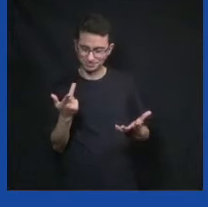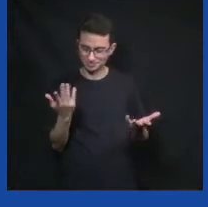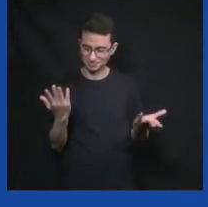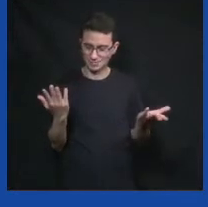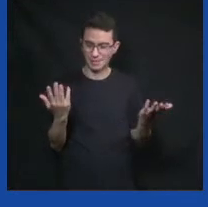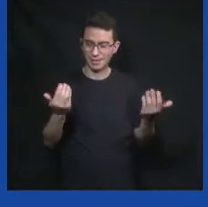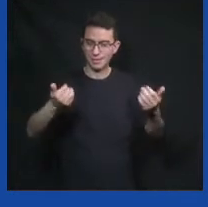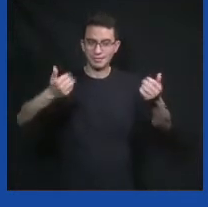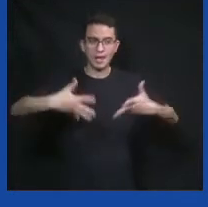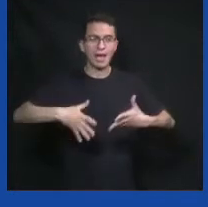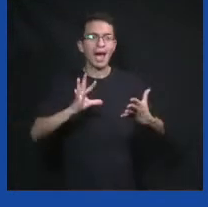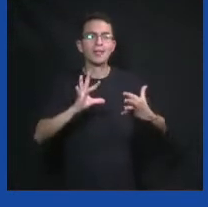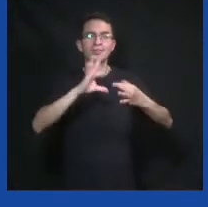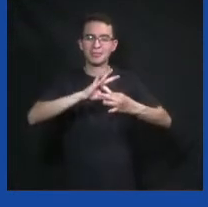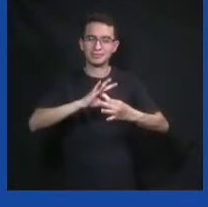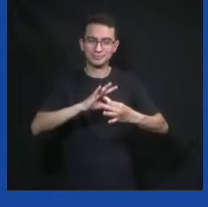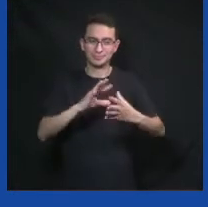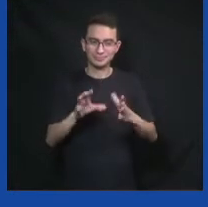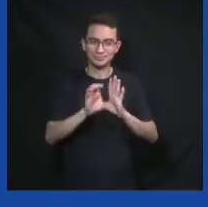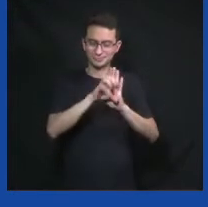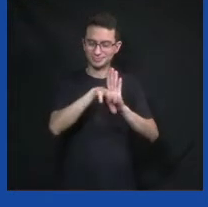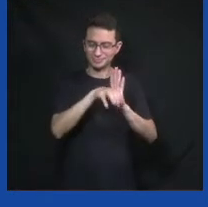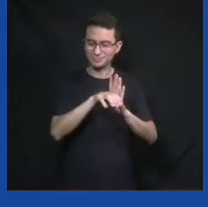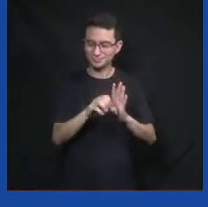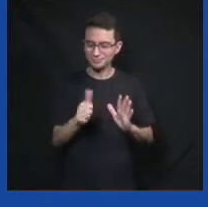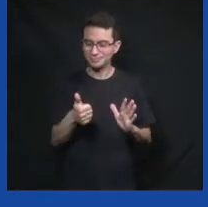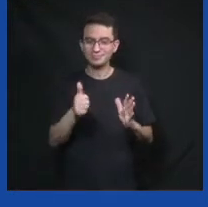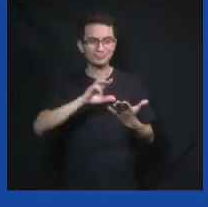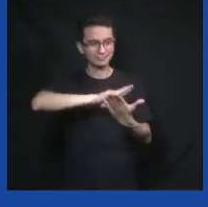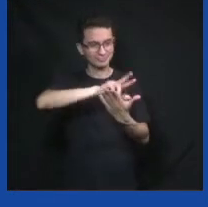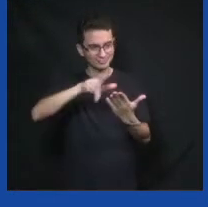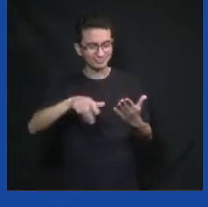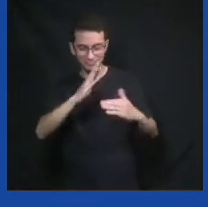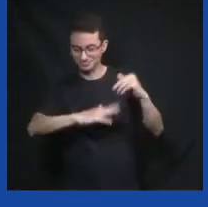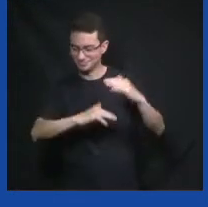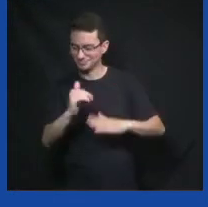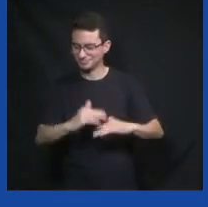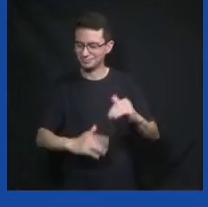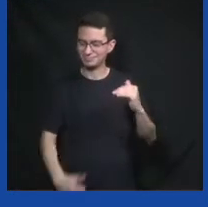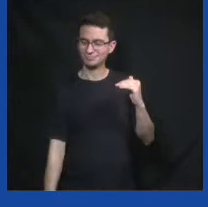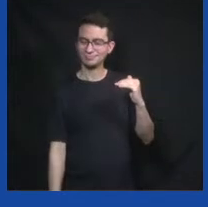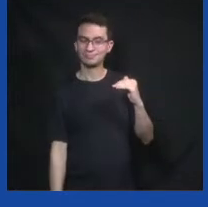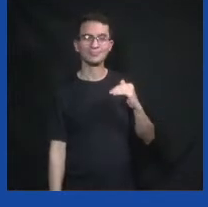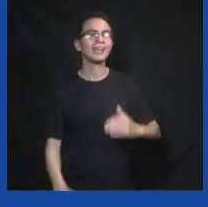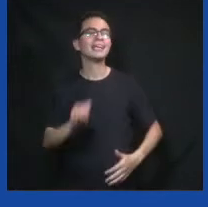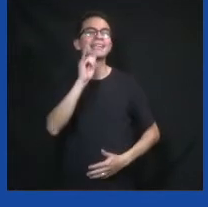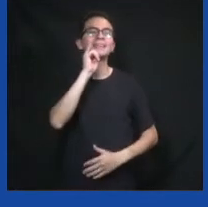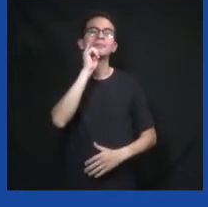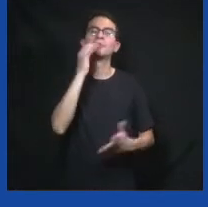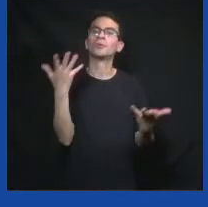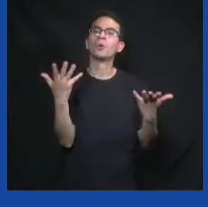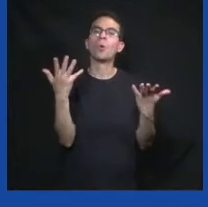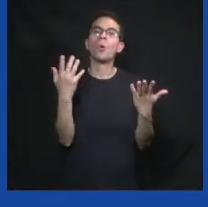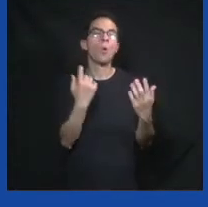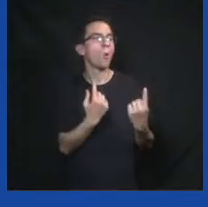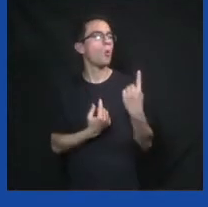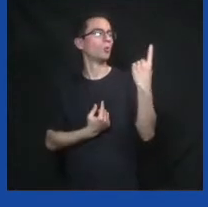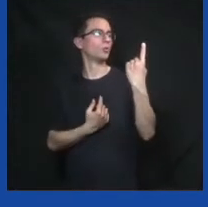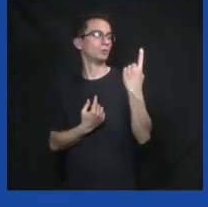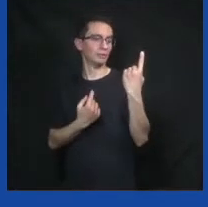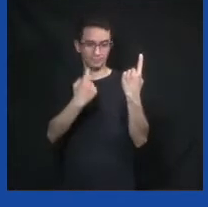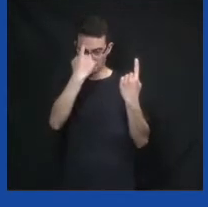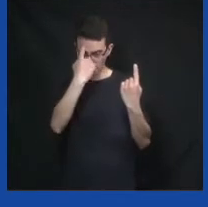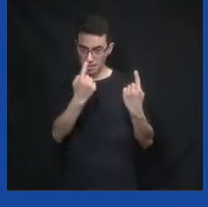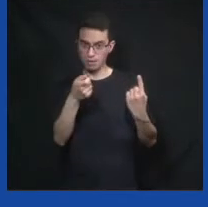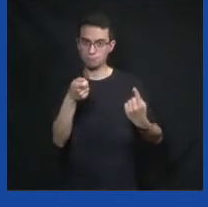conceitos associados ao desenvolvimento destas habilidades. Aí eu concluo dizendo, eu acho que eu fui um pouco